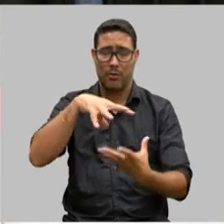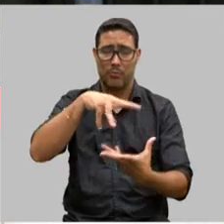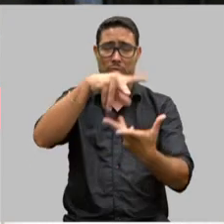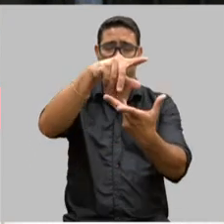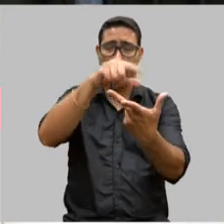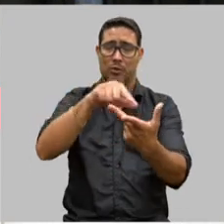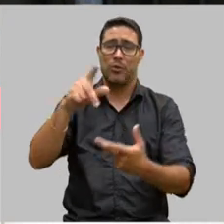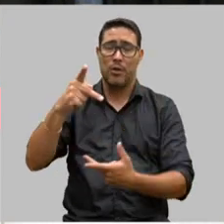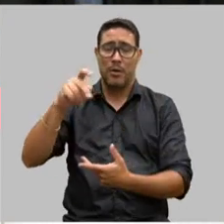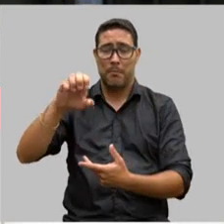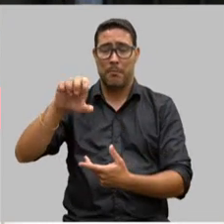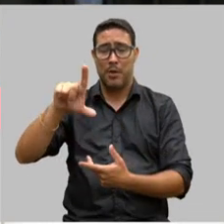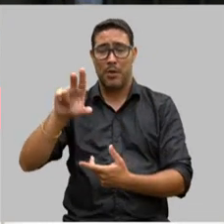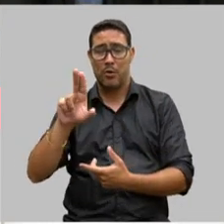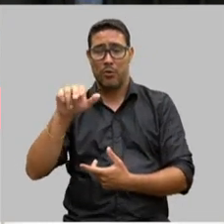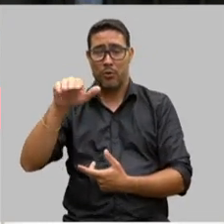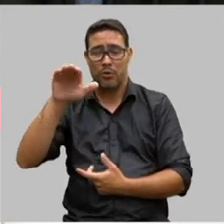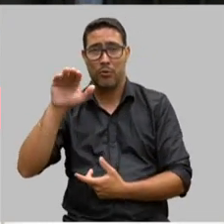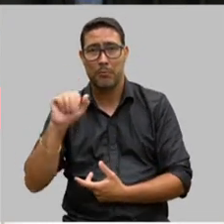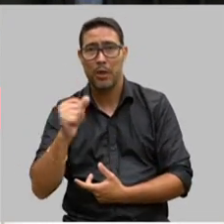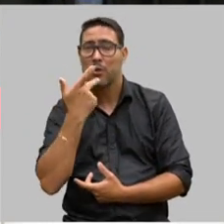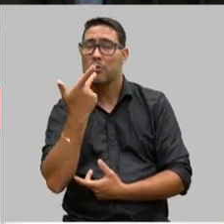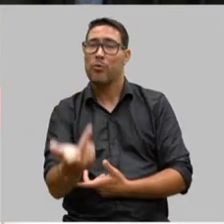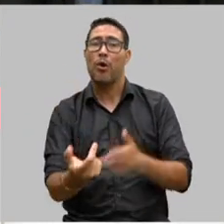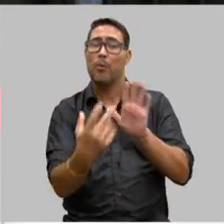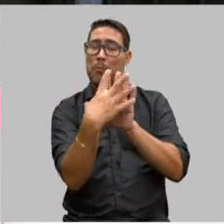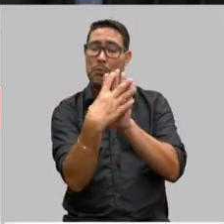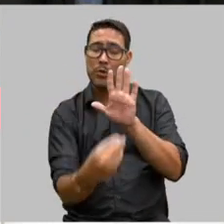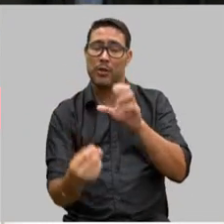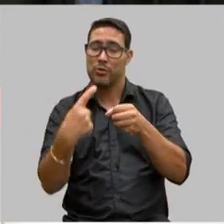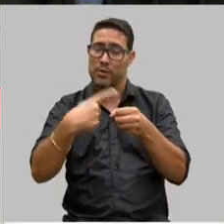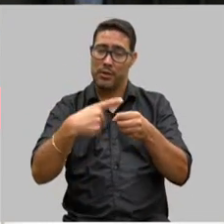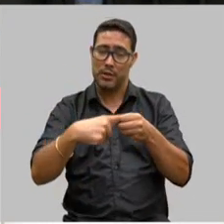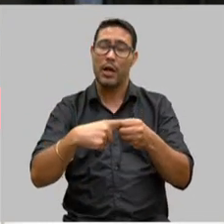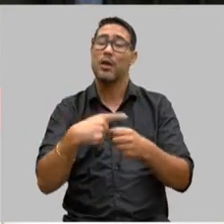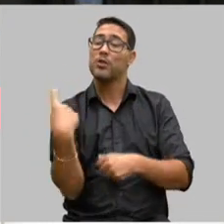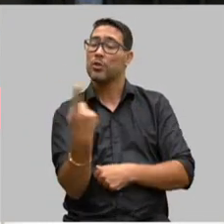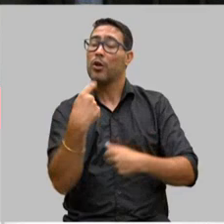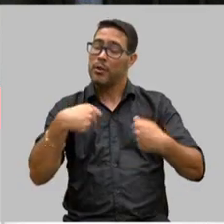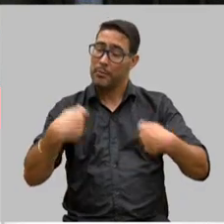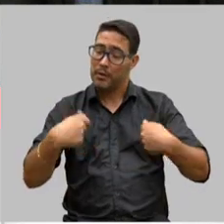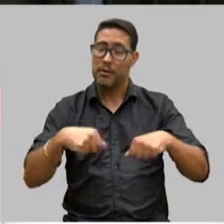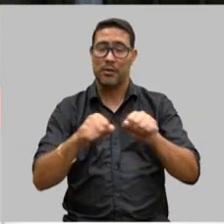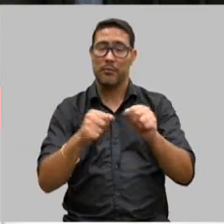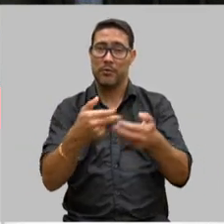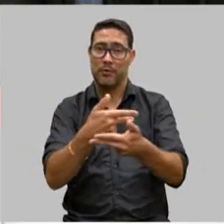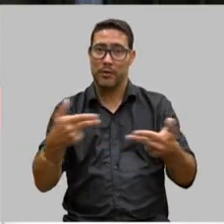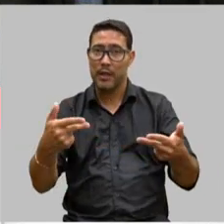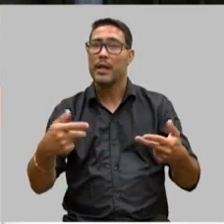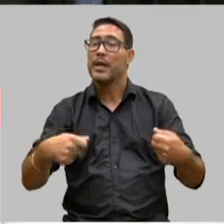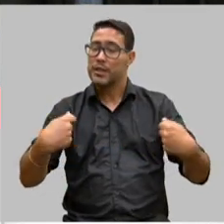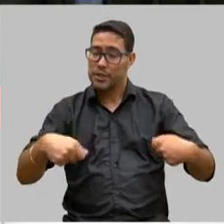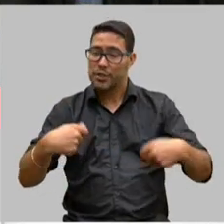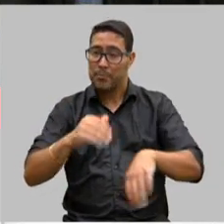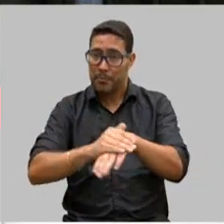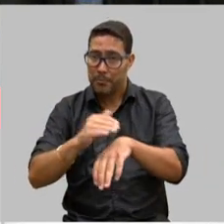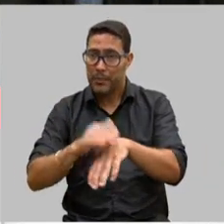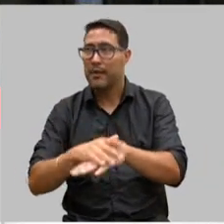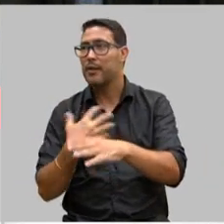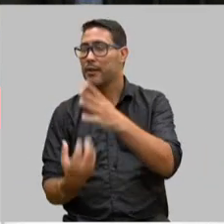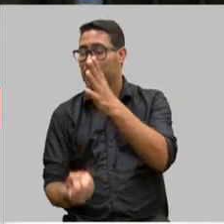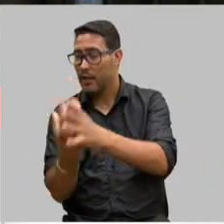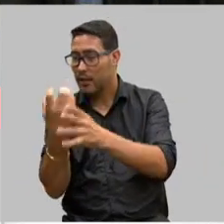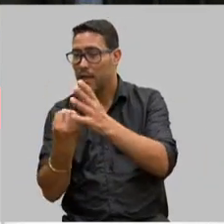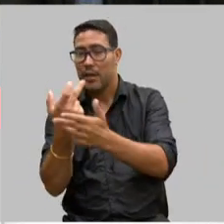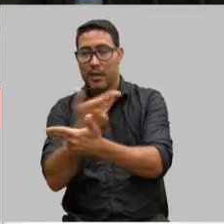para dizer que modelo de cidade que nós vamos fazer. E nós temos que ter uma cidade mais verde, uma cidade que concreta